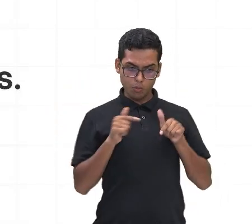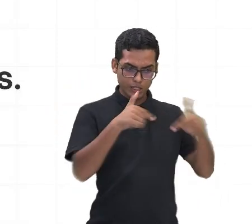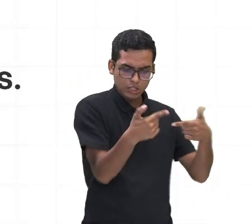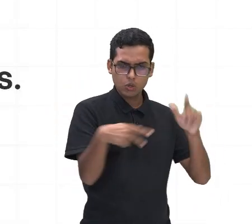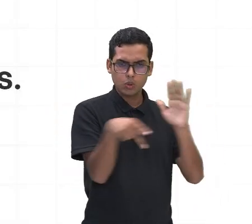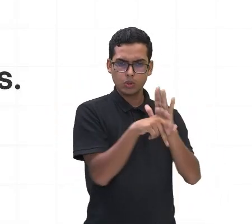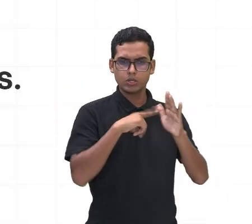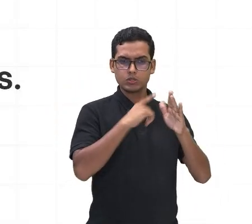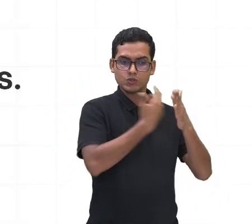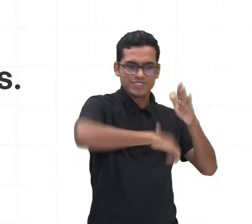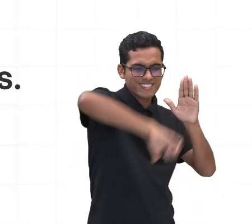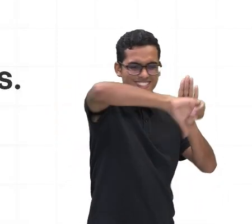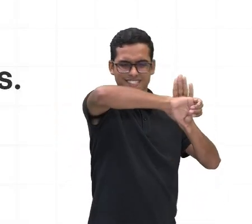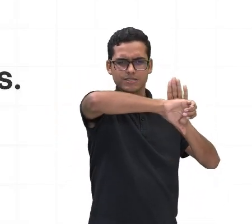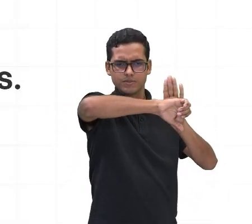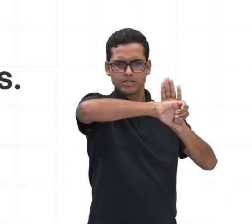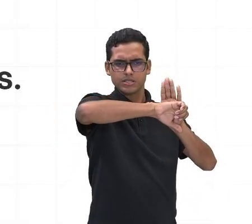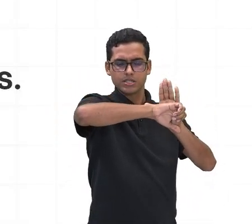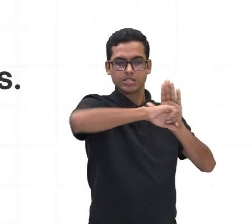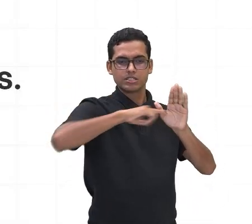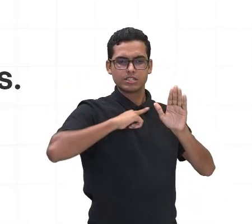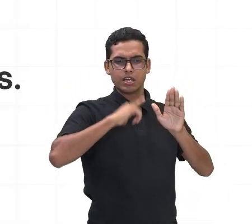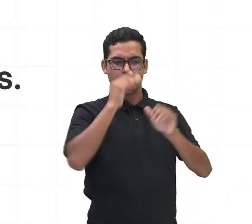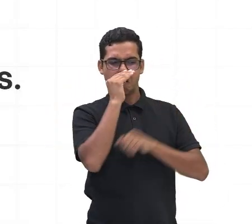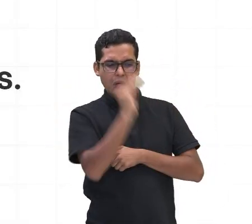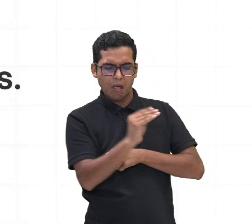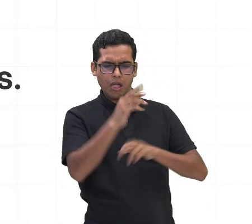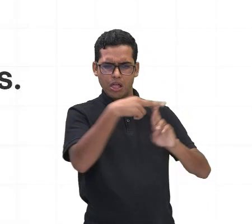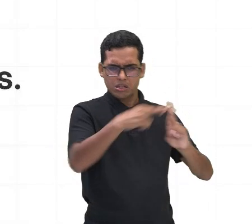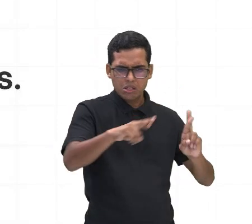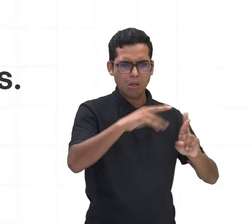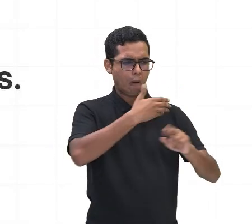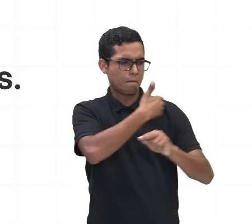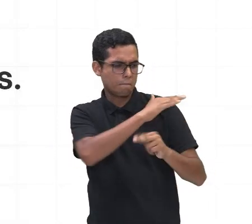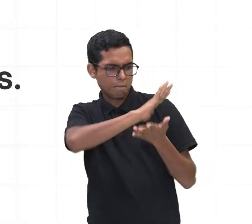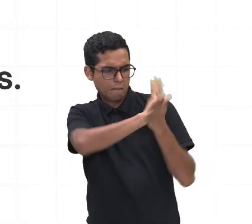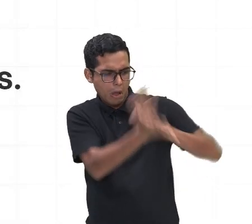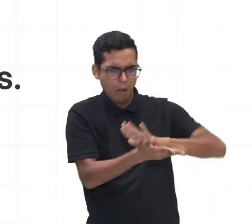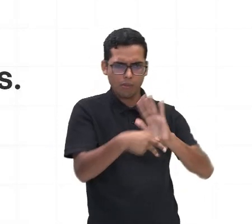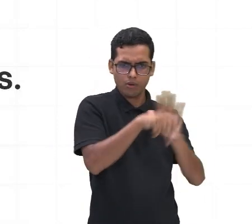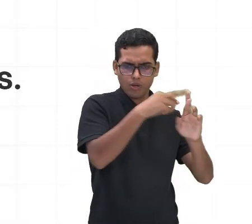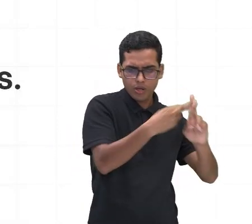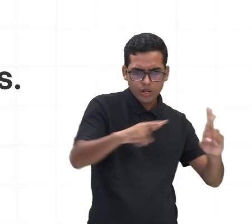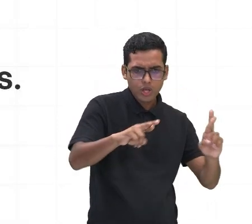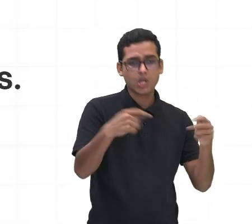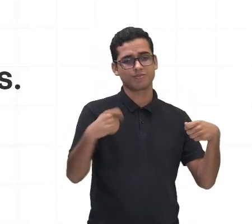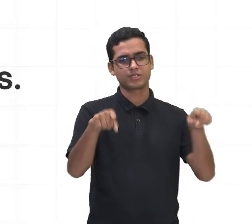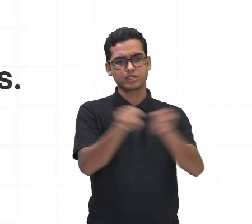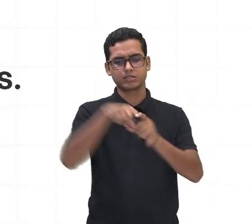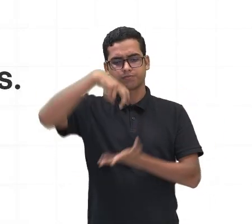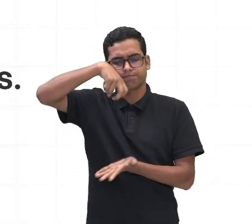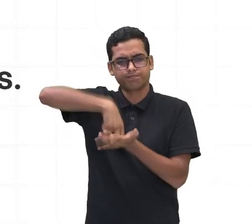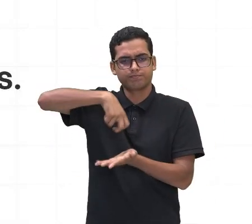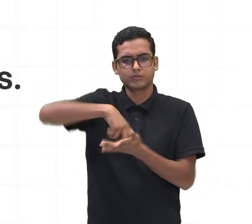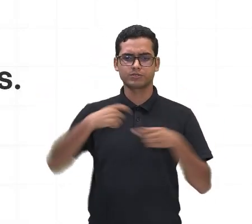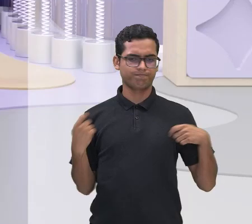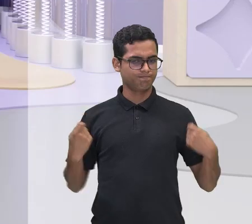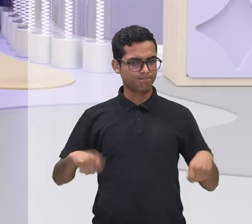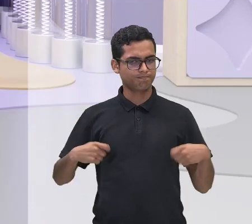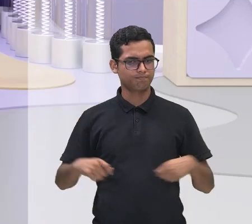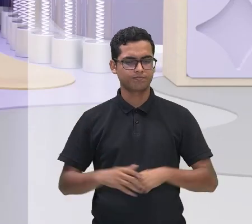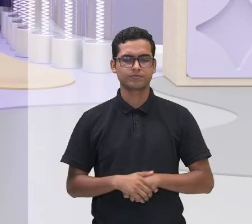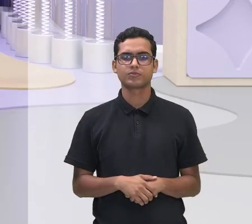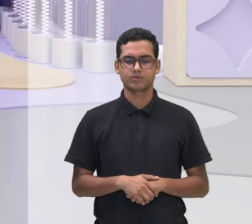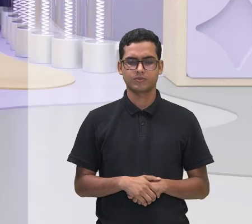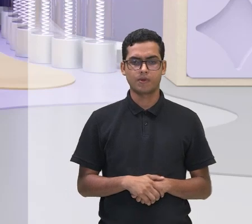ser punido, a pessoa precisa ser punida, né? Porque eu infringi a lei. Né? Isso é importante.